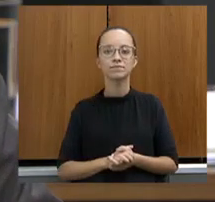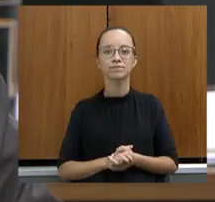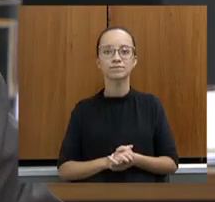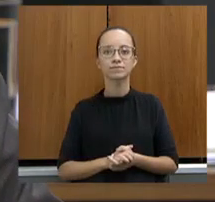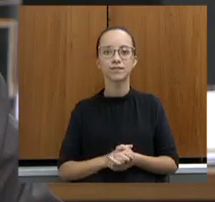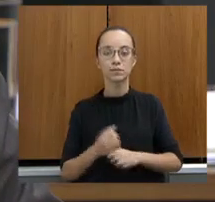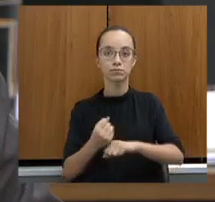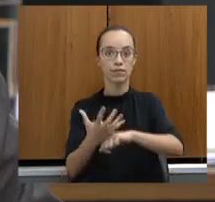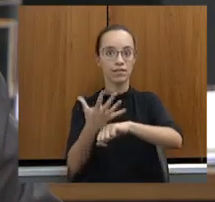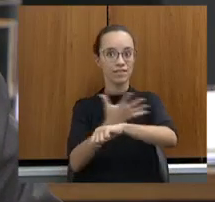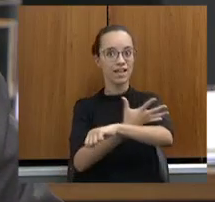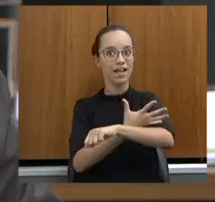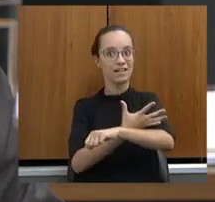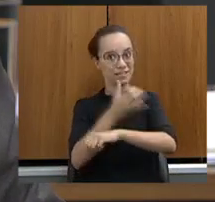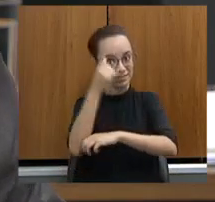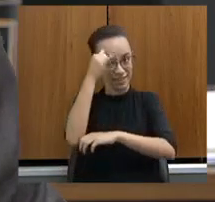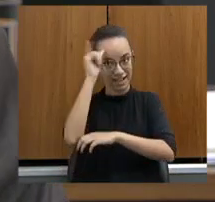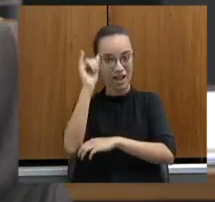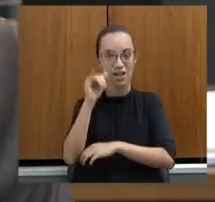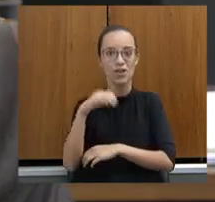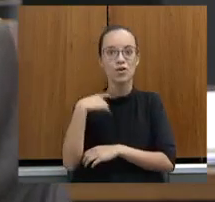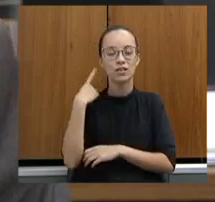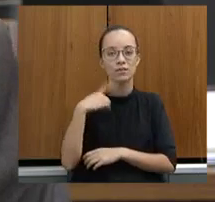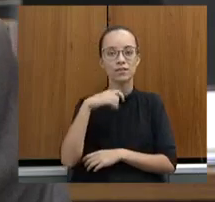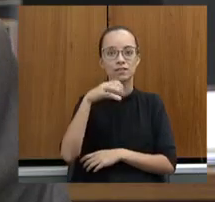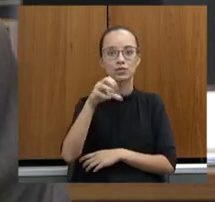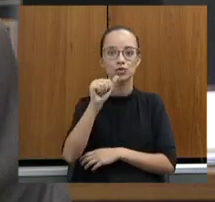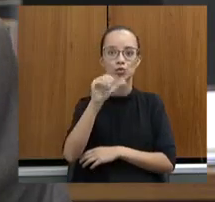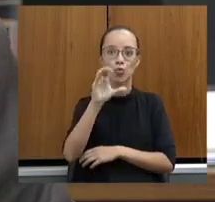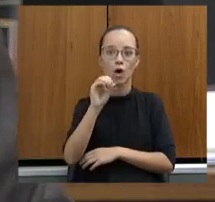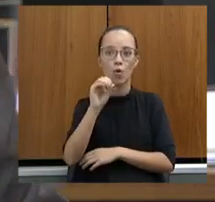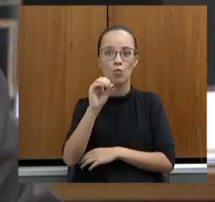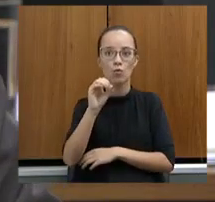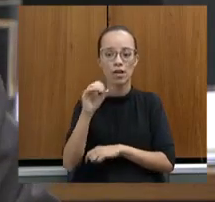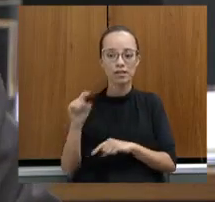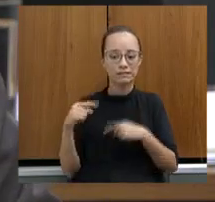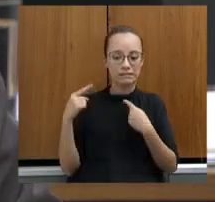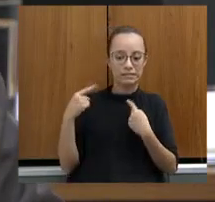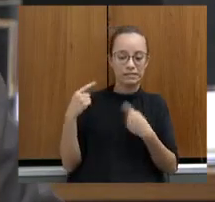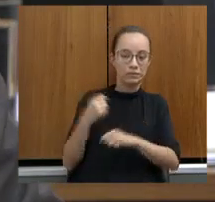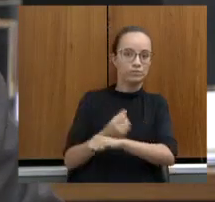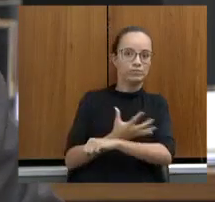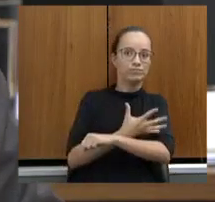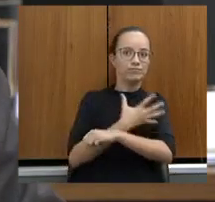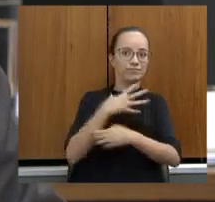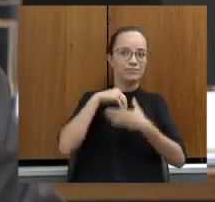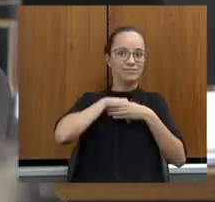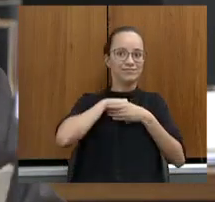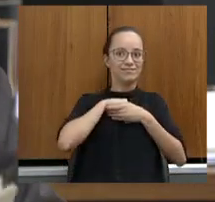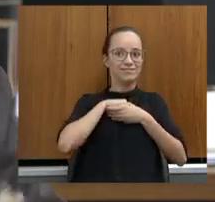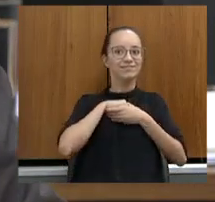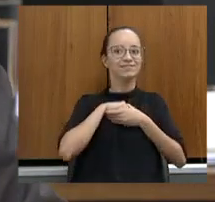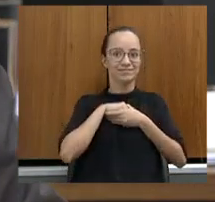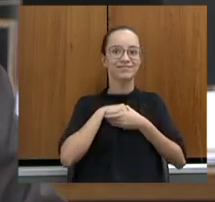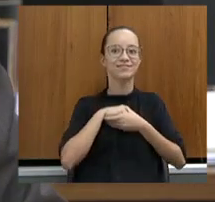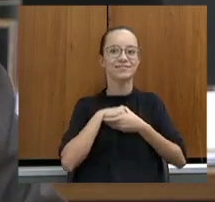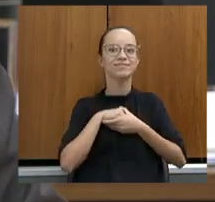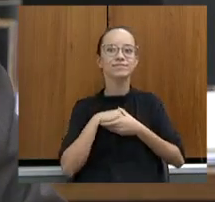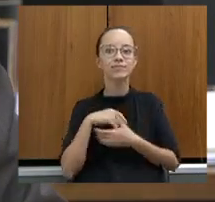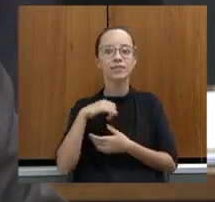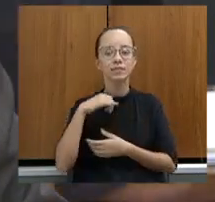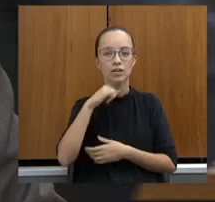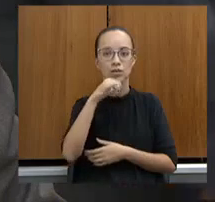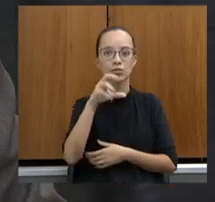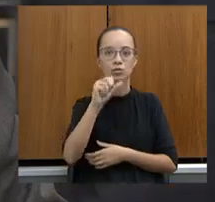fique também emocionado né O João já me fez ser me provocou a emoção aqui por tabela então o João consegue